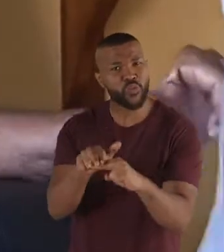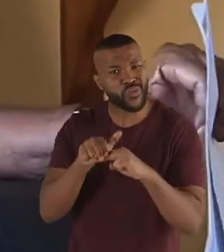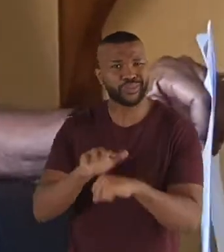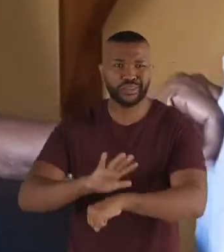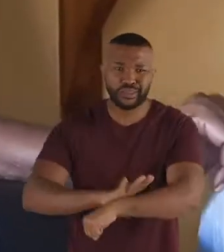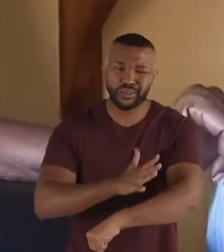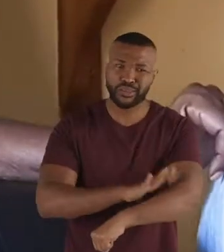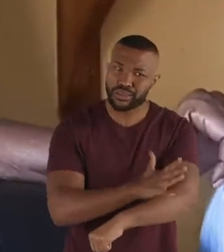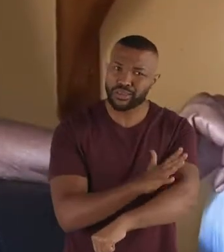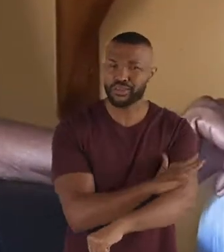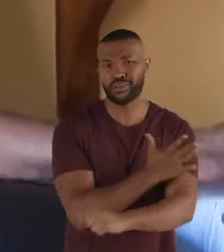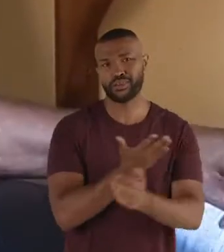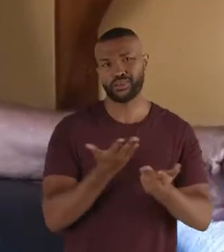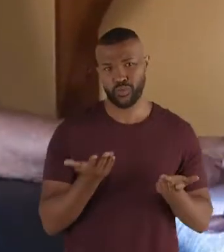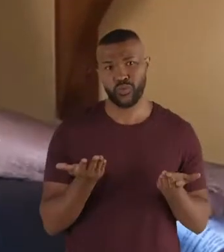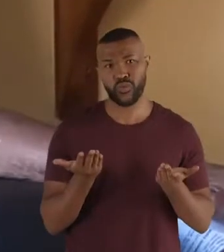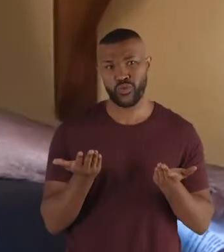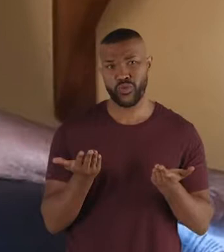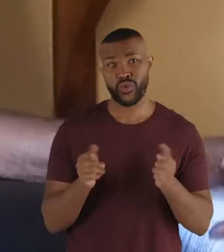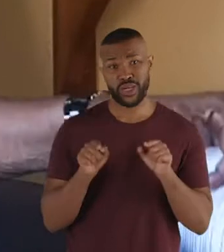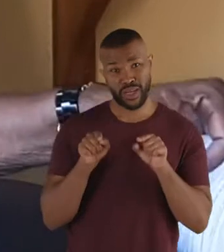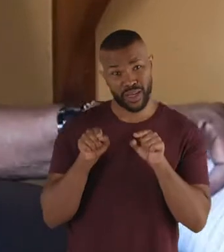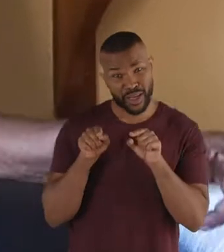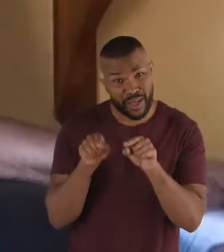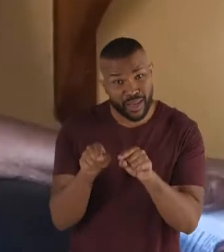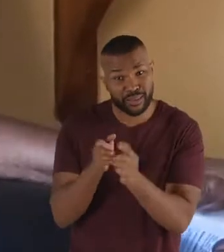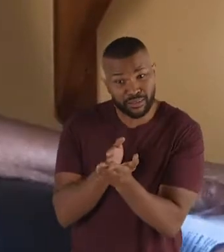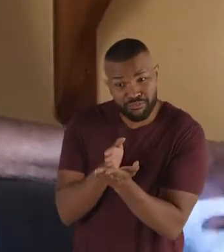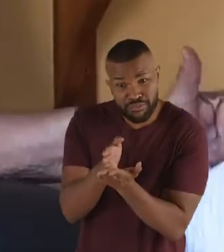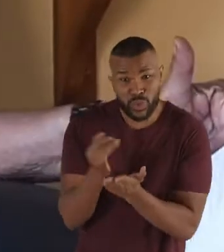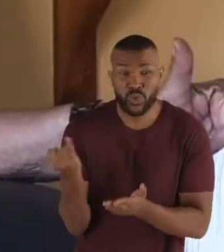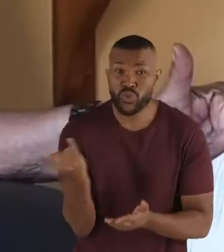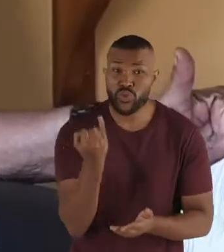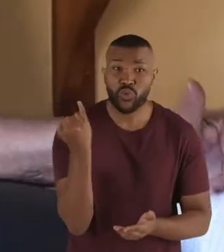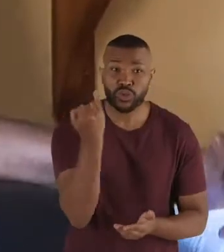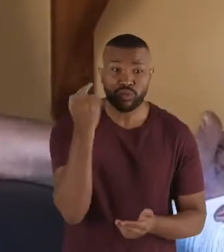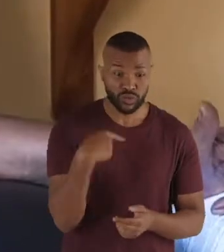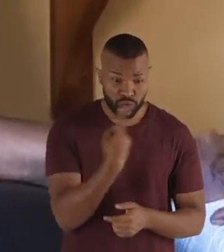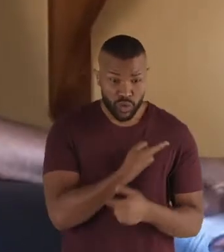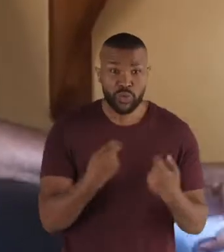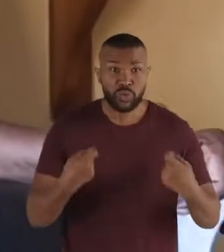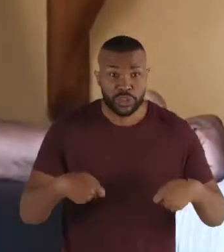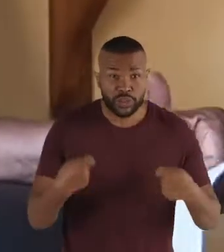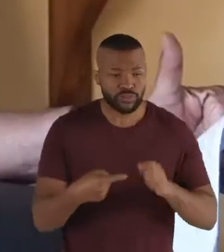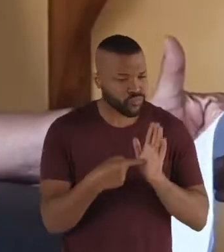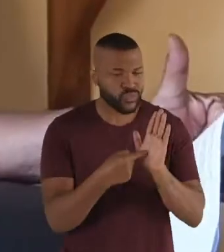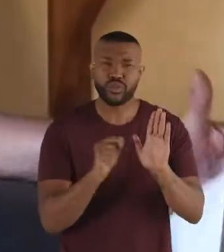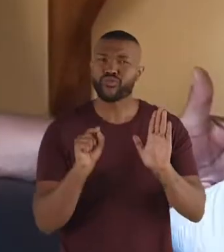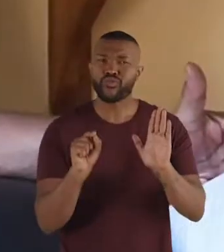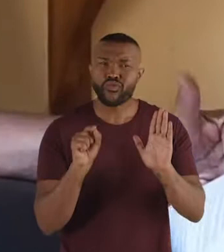construída pelo racismo. Portanto, essa diretriz, ela é importantíssima. A gente tem